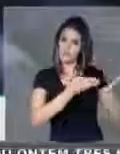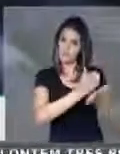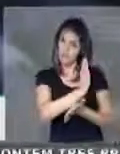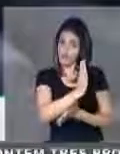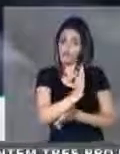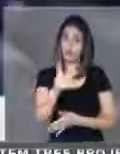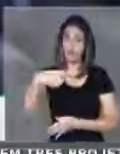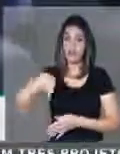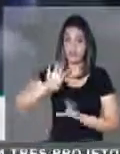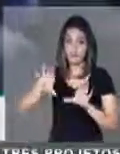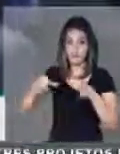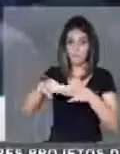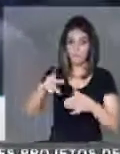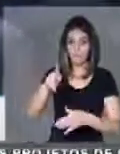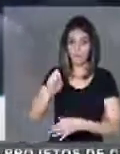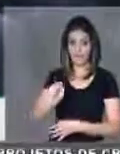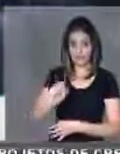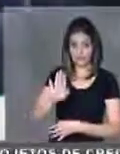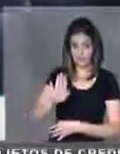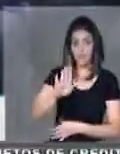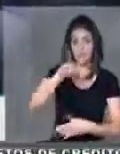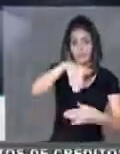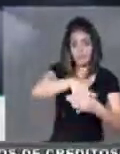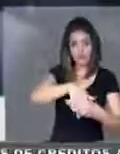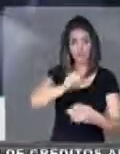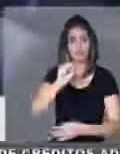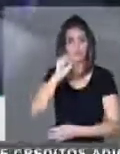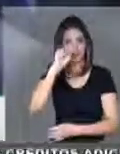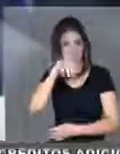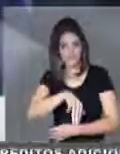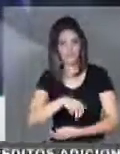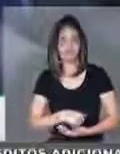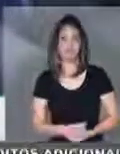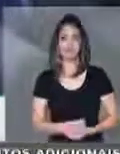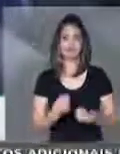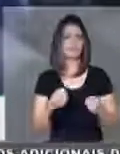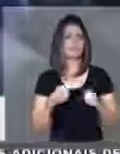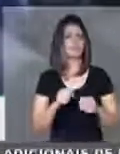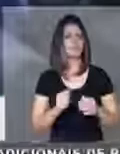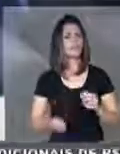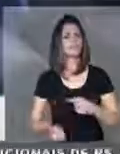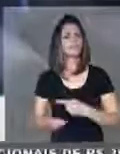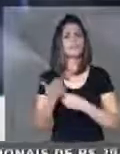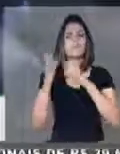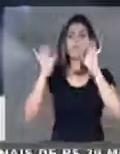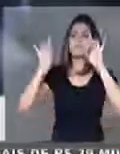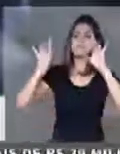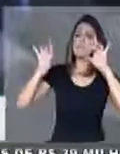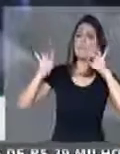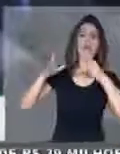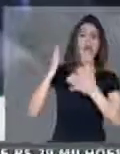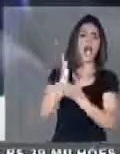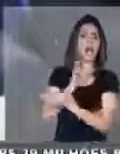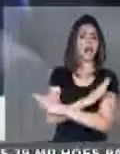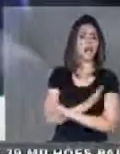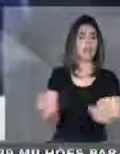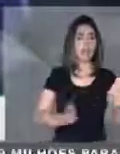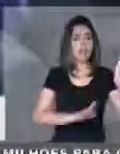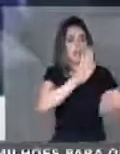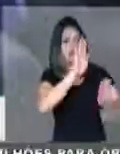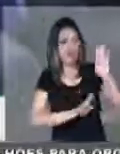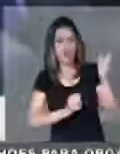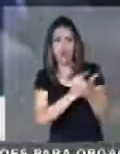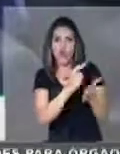a bancada do PSB vota favorável ao fim de certos privilégios na licitação do nosso país,